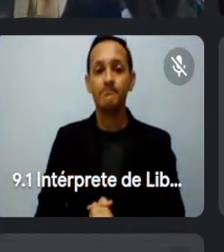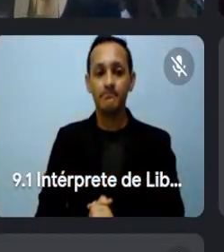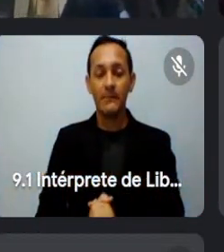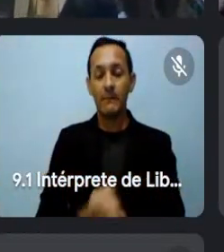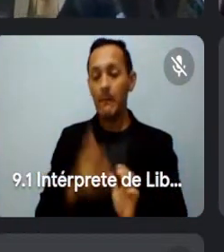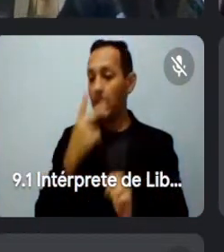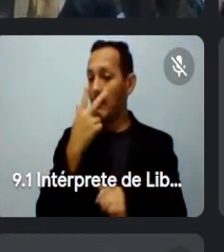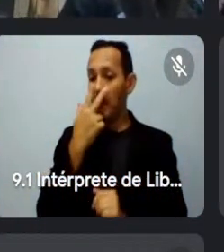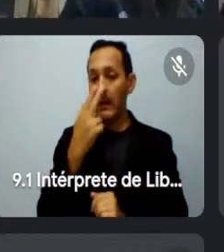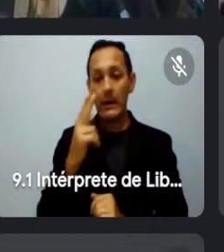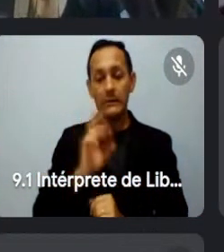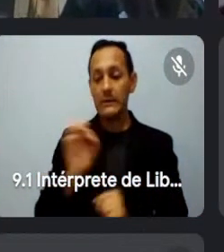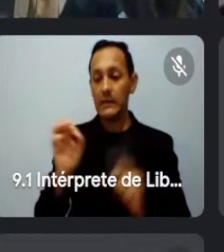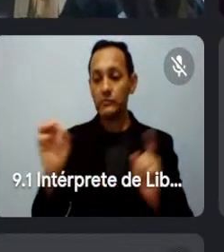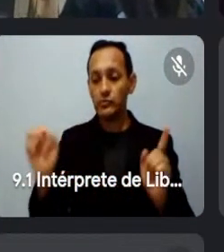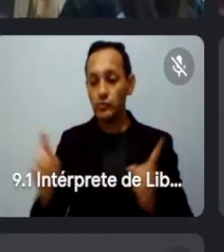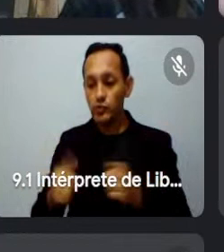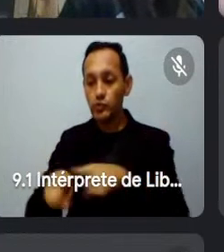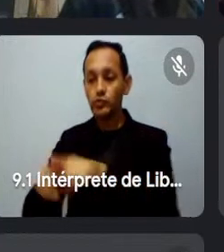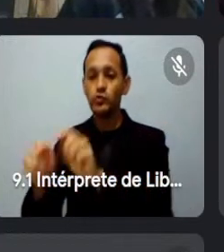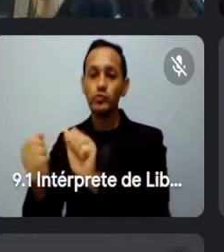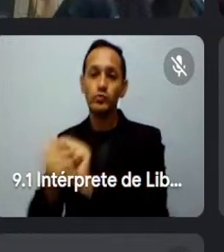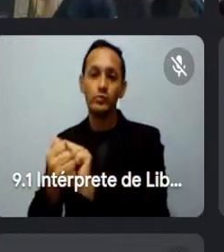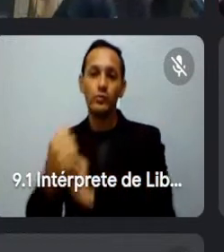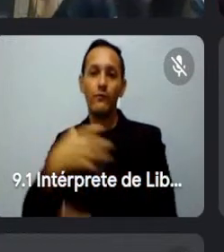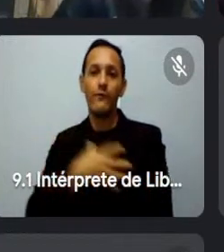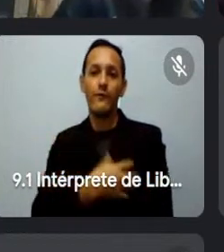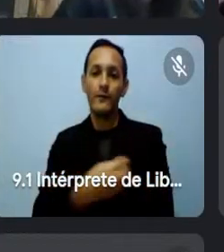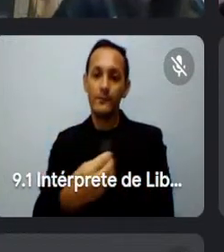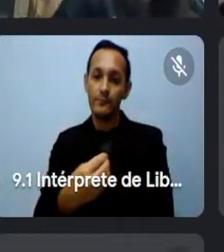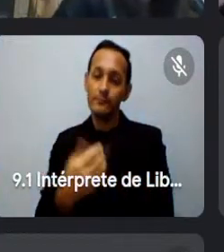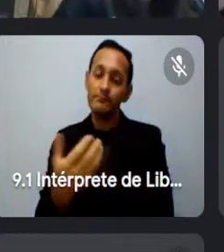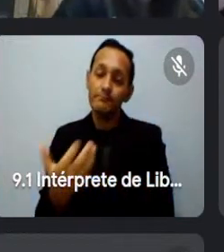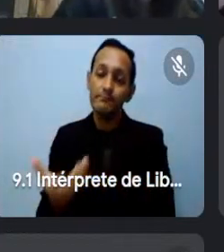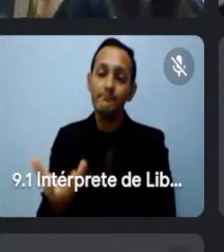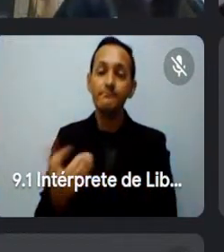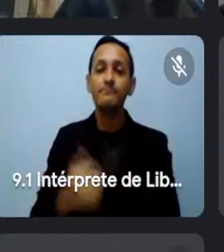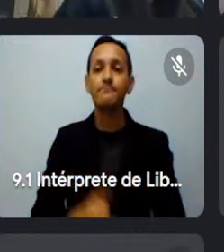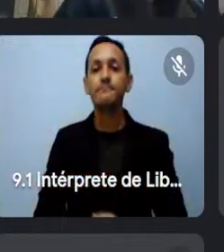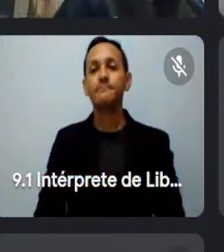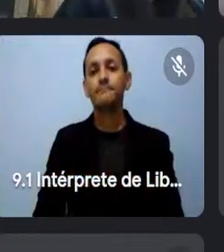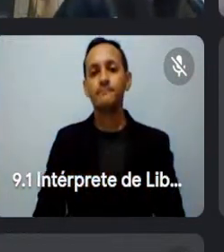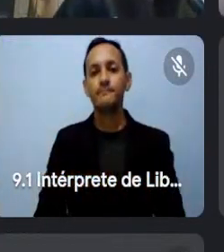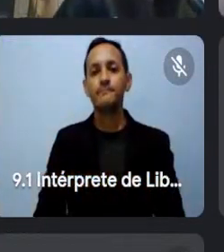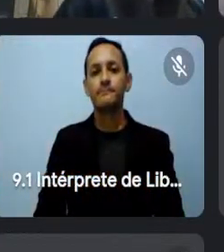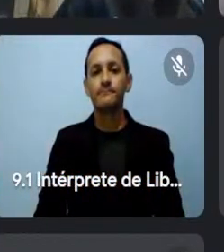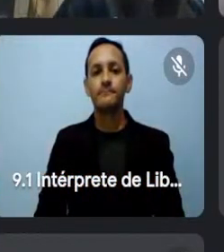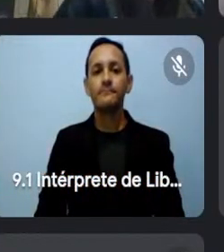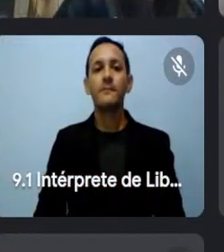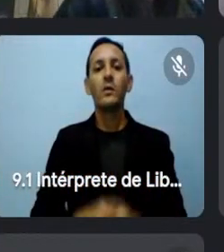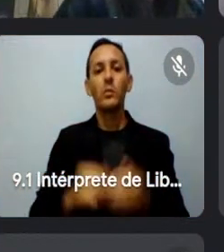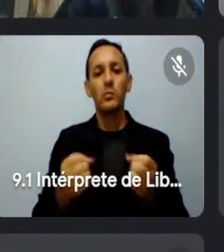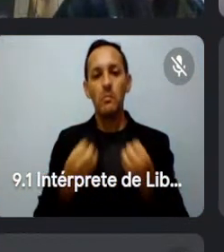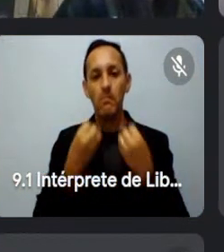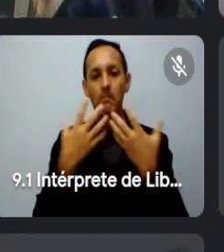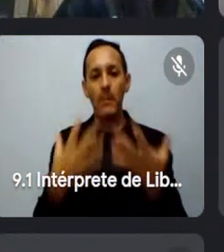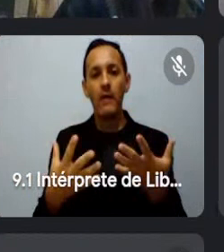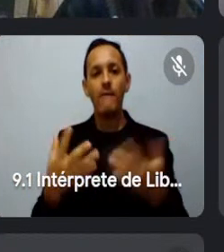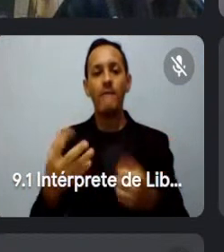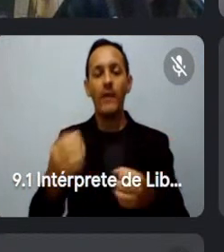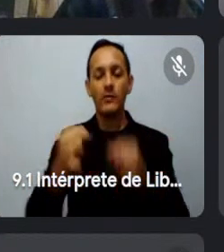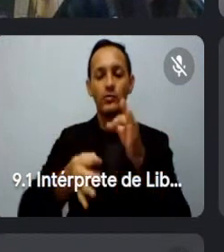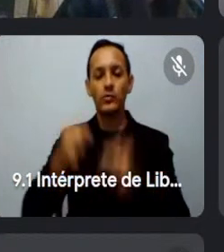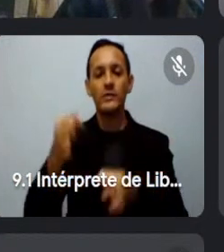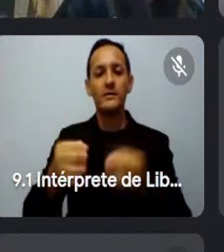do filho lá no ar vão essa prova conforme vem disse o relator relator eo revisor